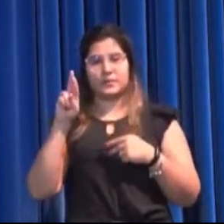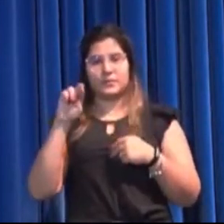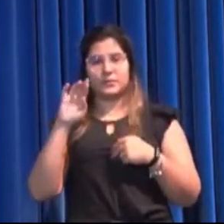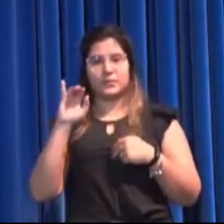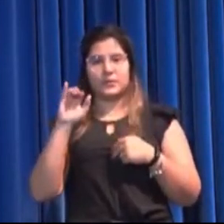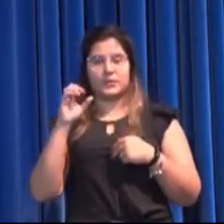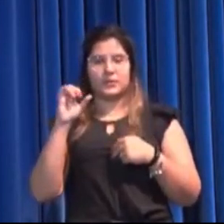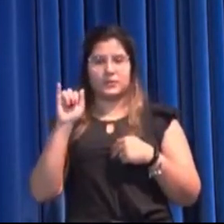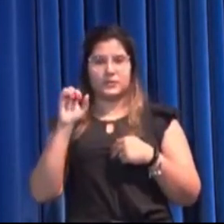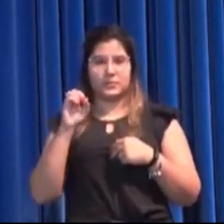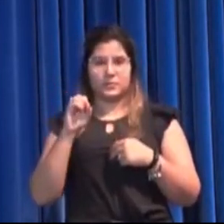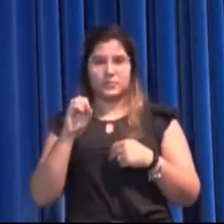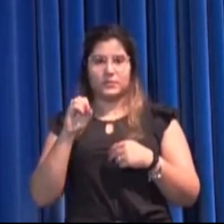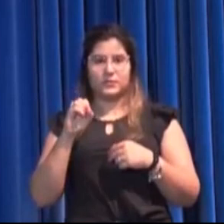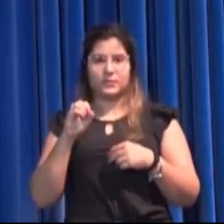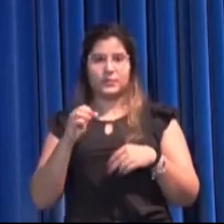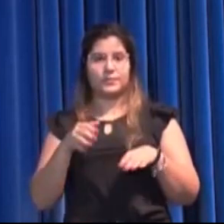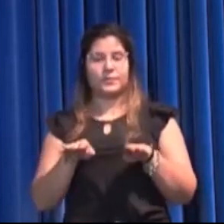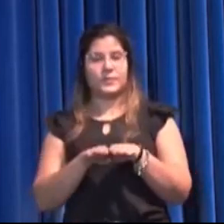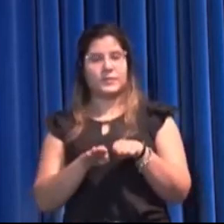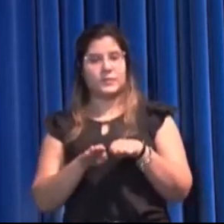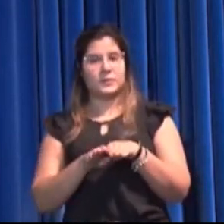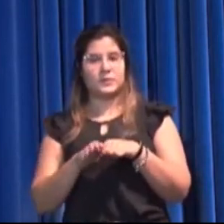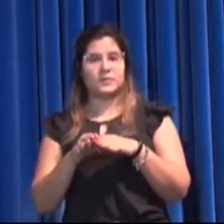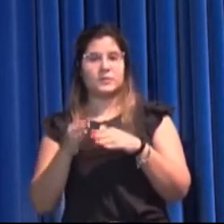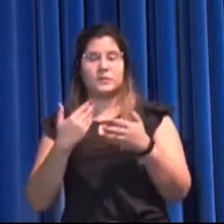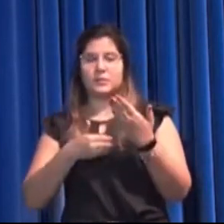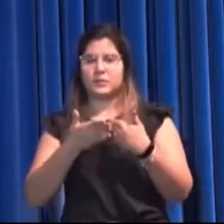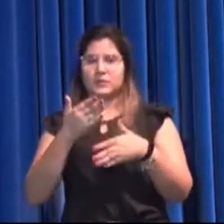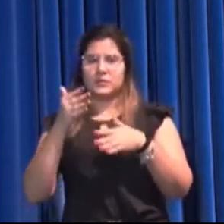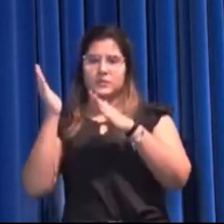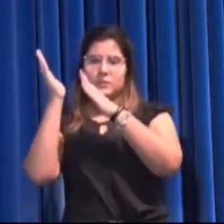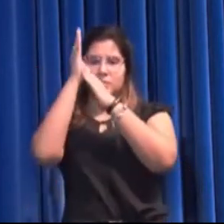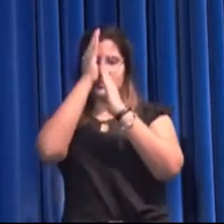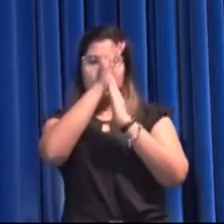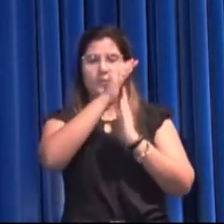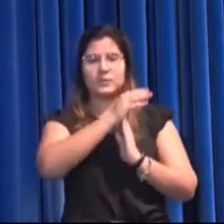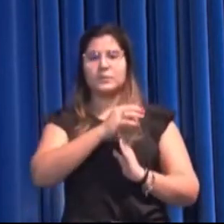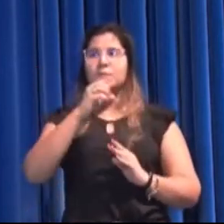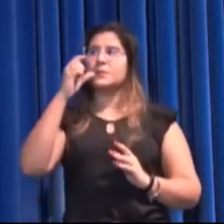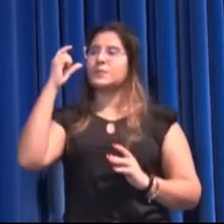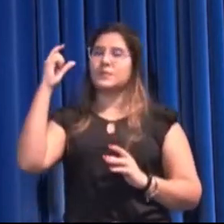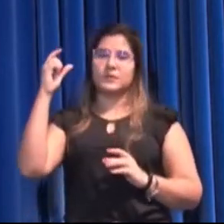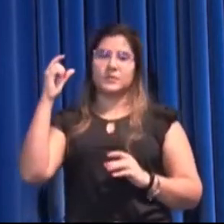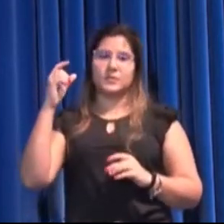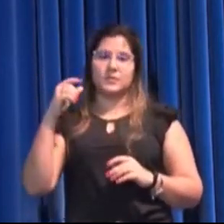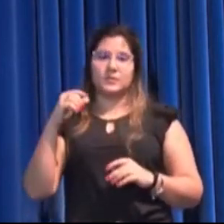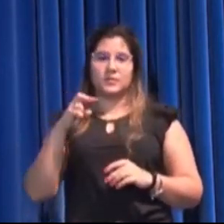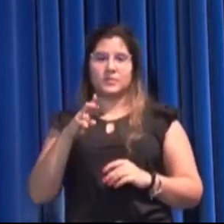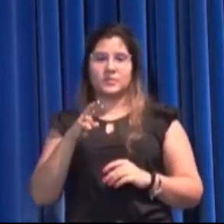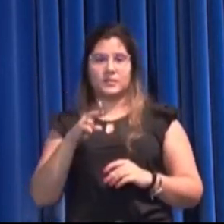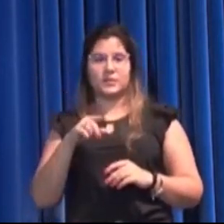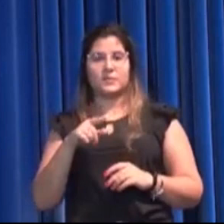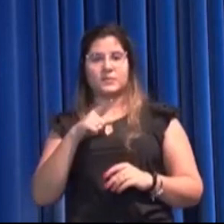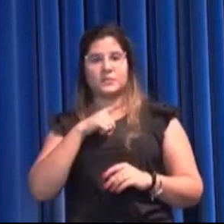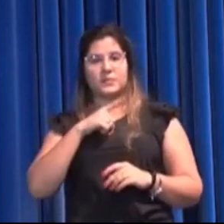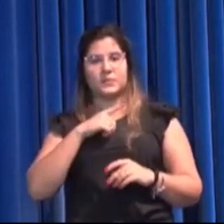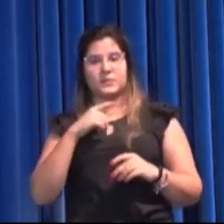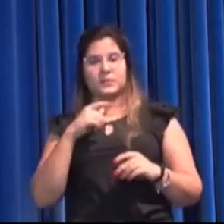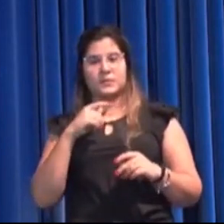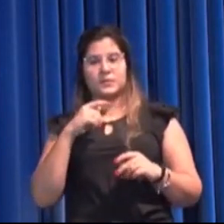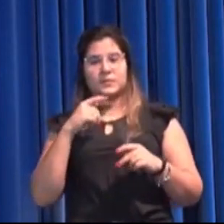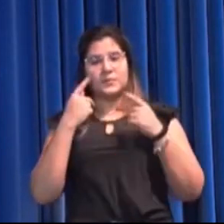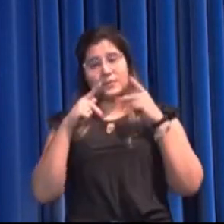temos ouvido pelo louvor, pela palavra que os irmãos têm trazido aqui,